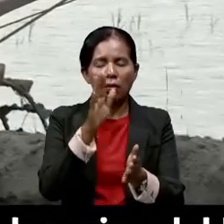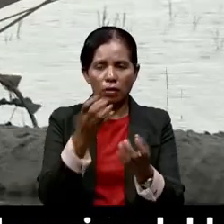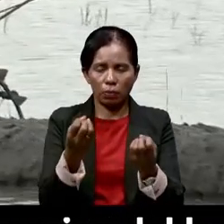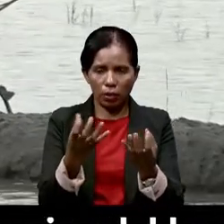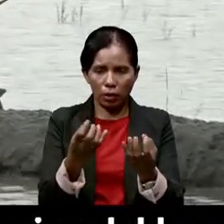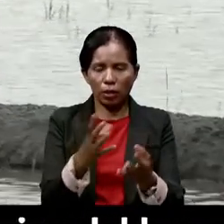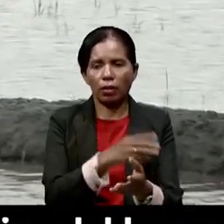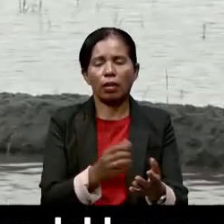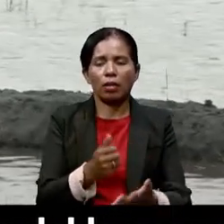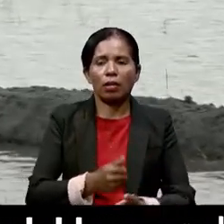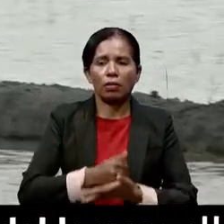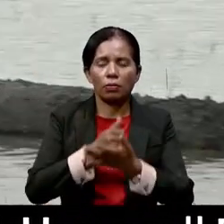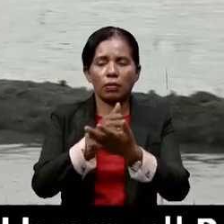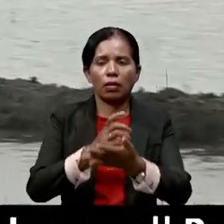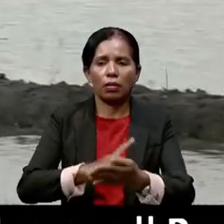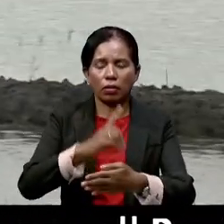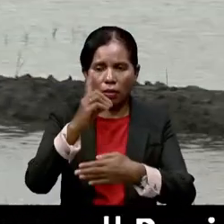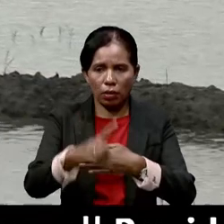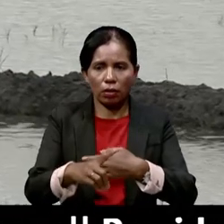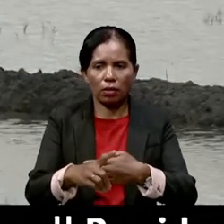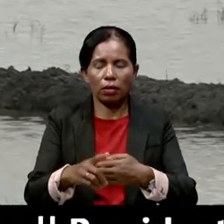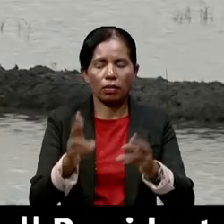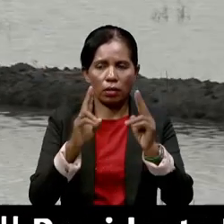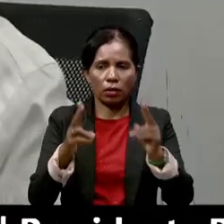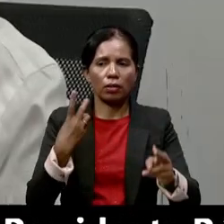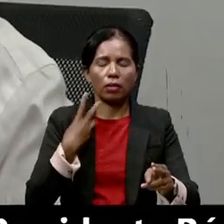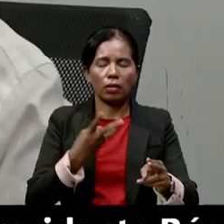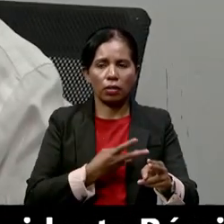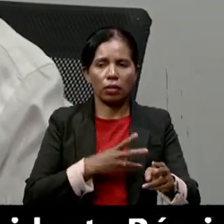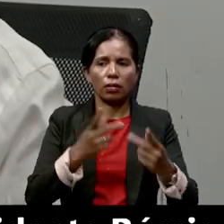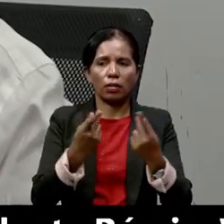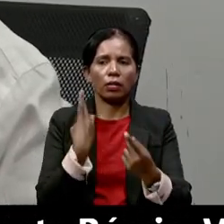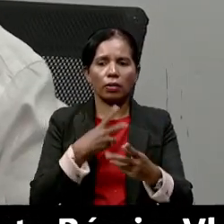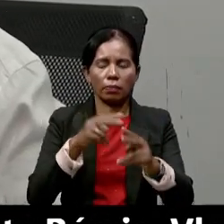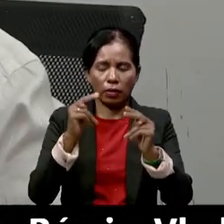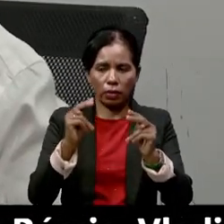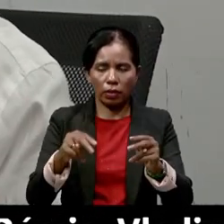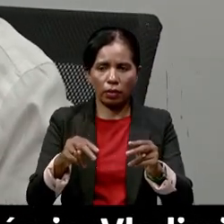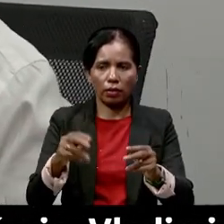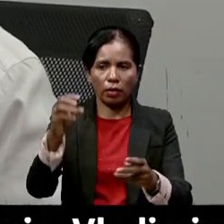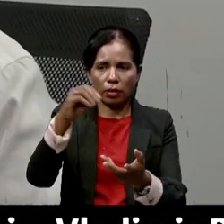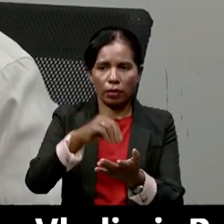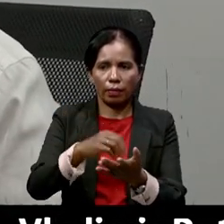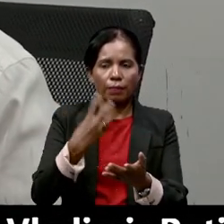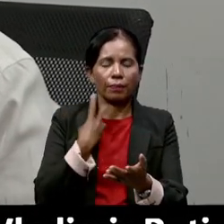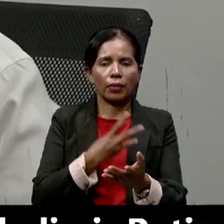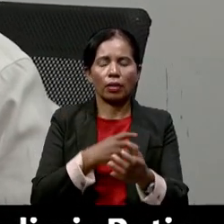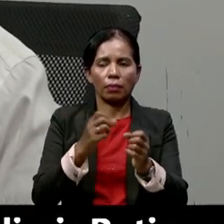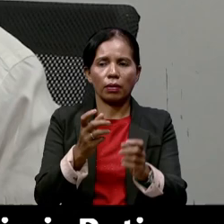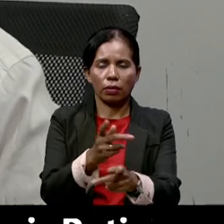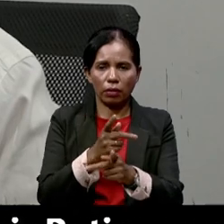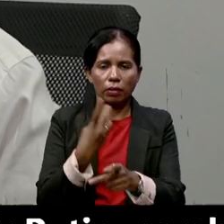bela ajuda, halo, desenvolvimento, e tem que acelerar, e tem setor sira nebe que precisa investir, precisa ter que tal, para ita bela